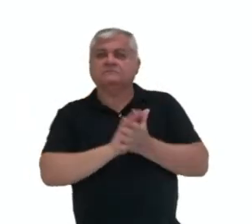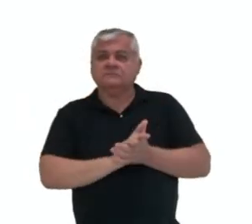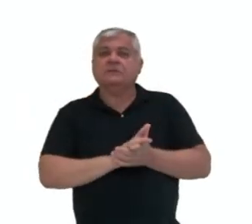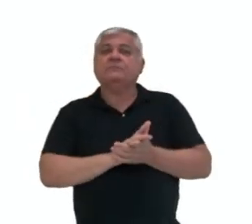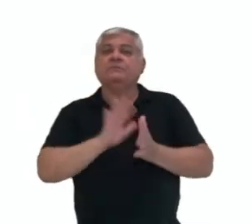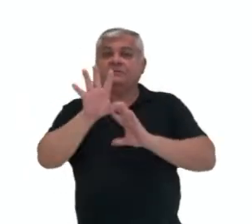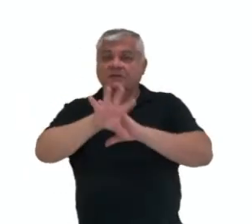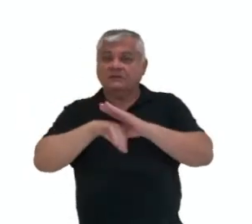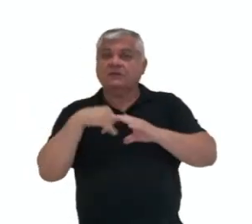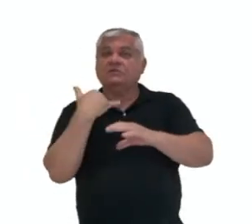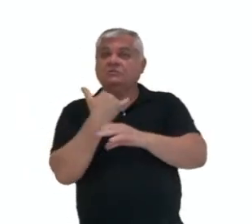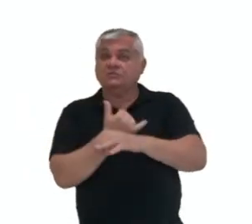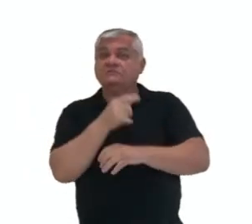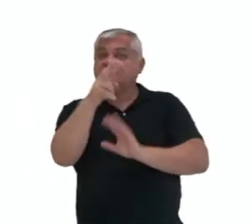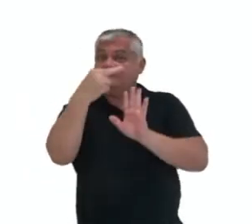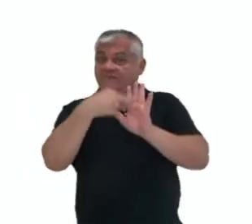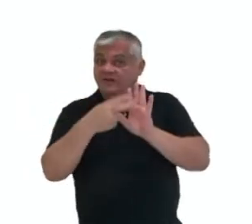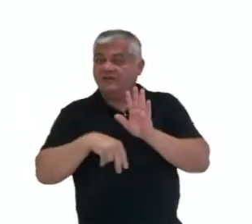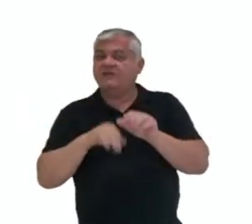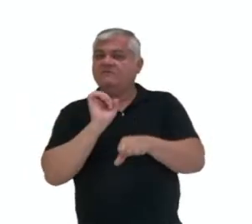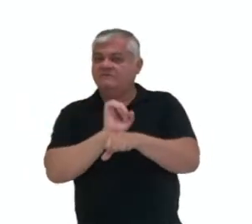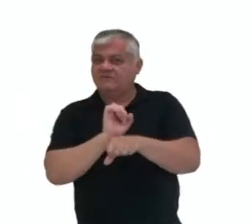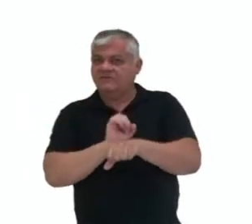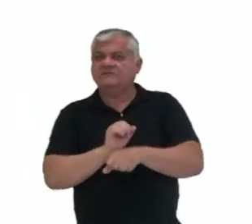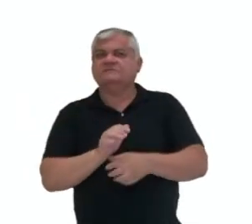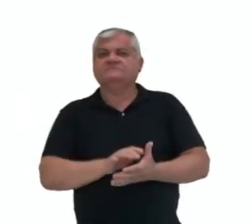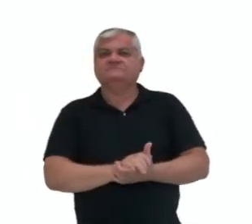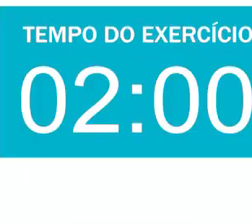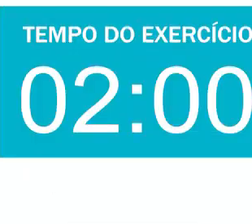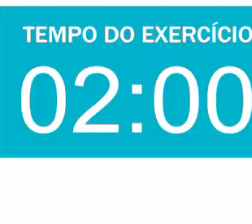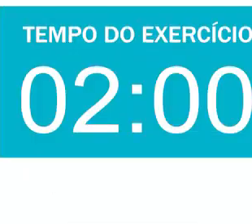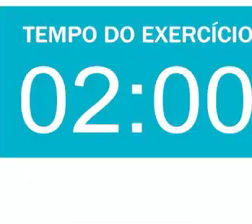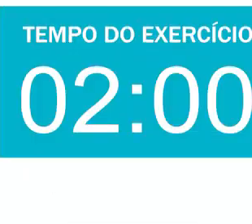já volto. Você vai estar fazendo aí tranquilinho.